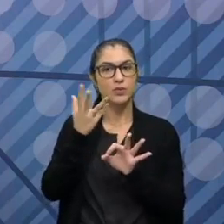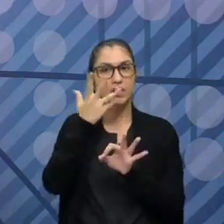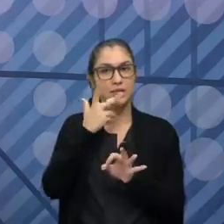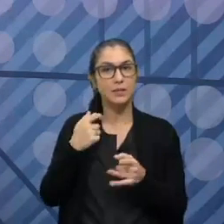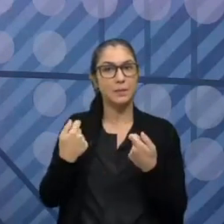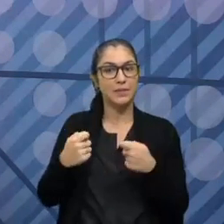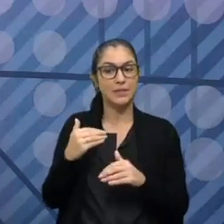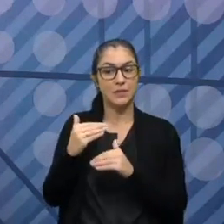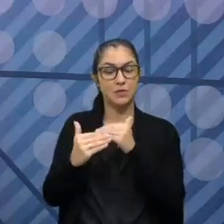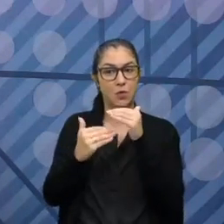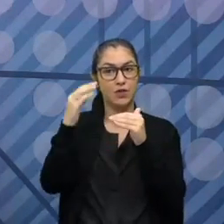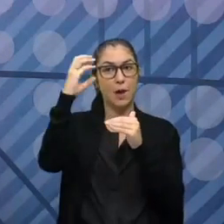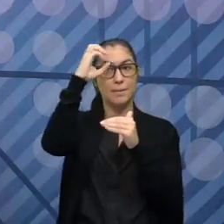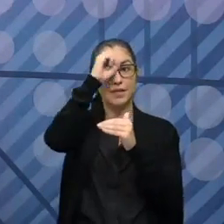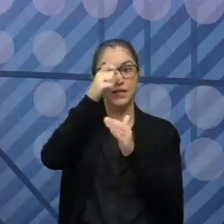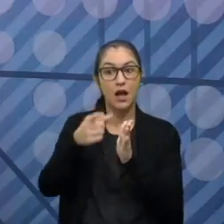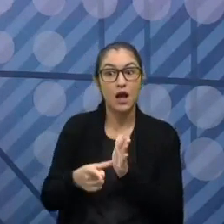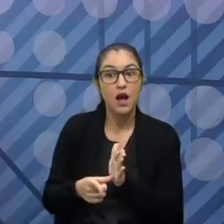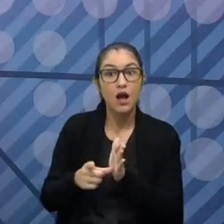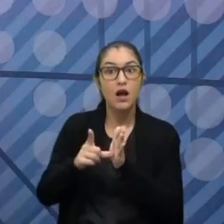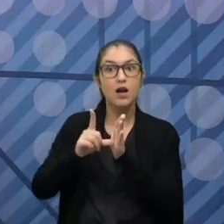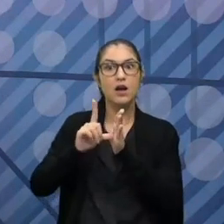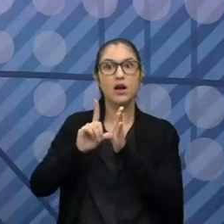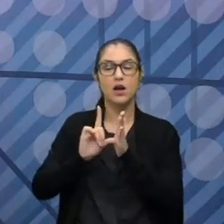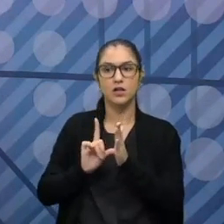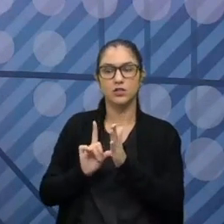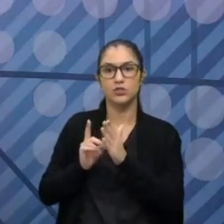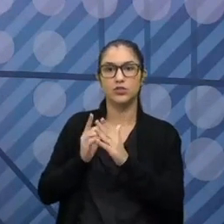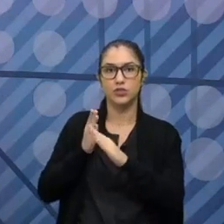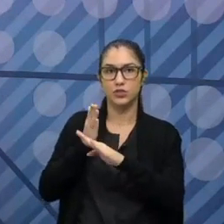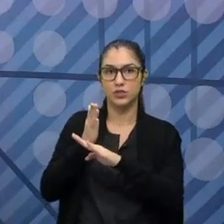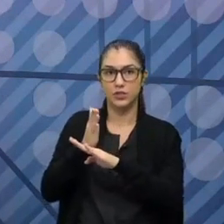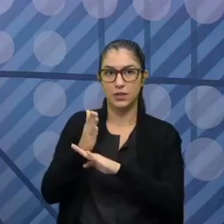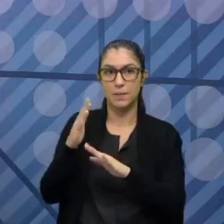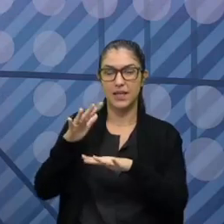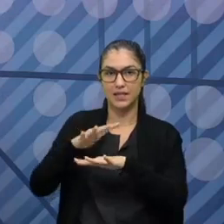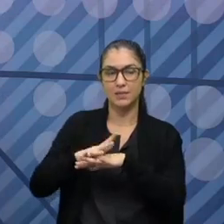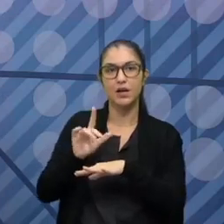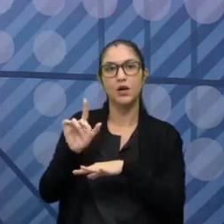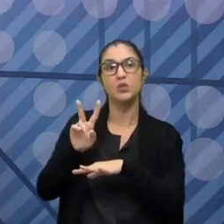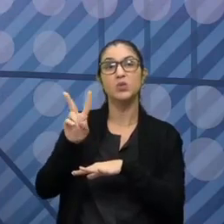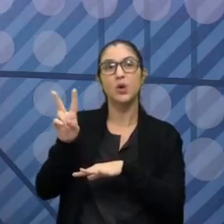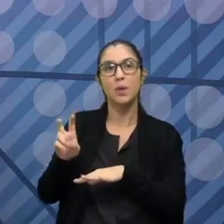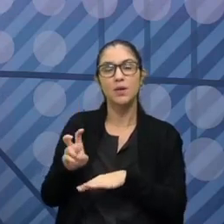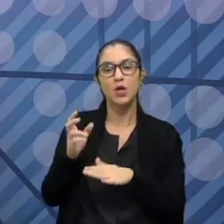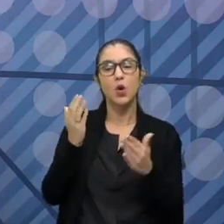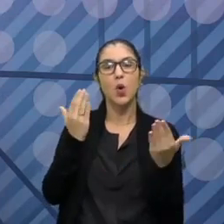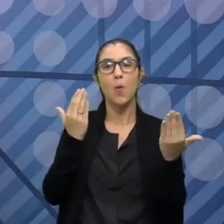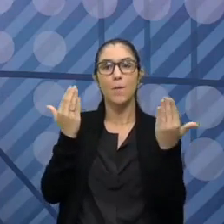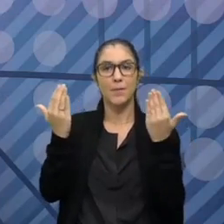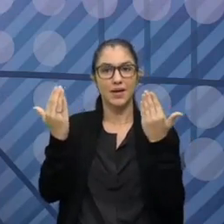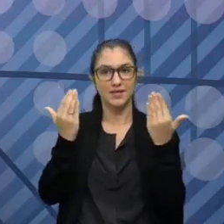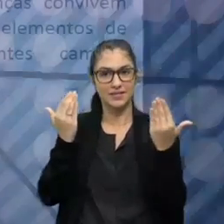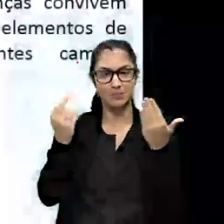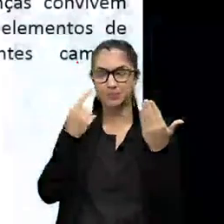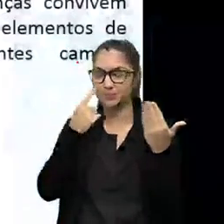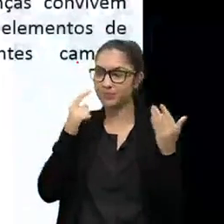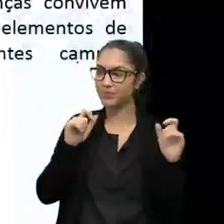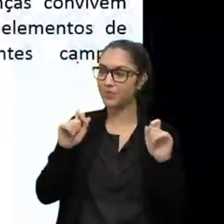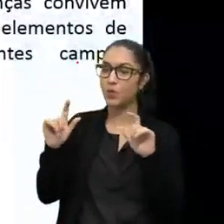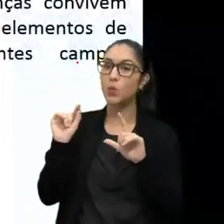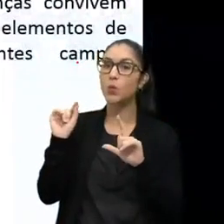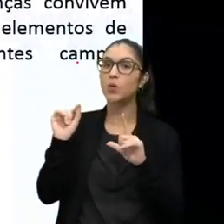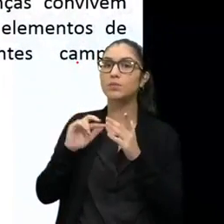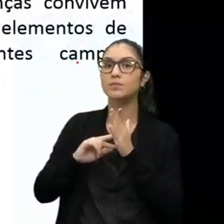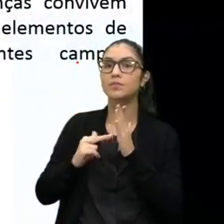que desenvolver e aprender antes de entrar na matemática é a questão da comparação. Então, olha lá, o que